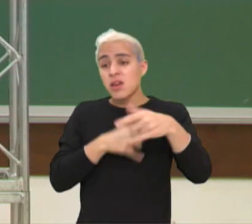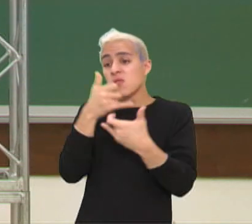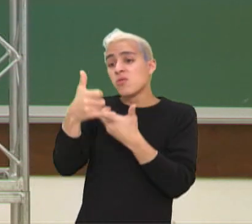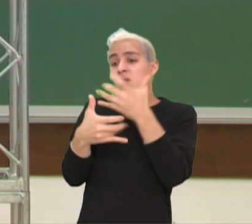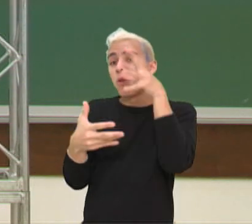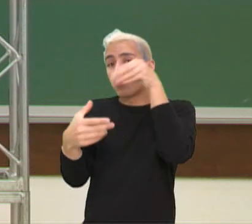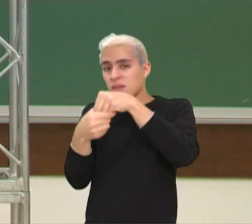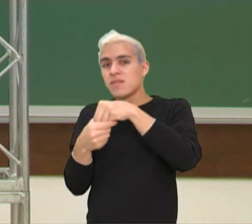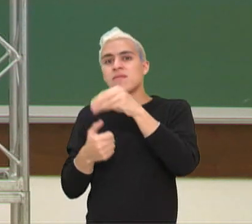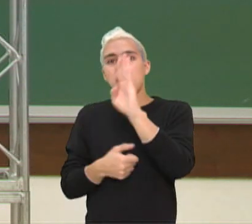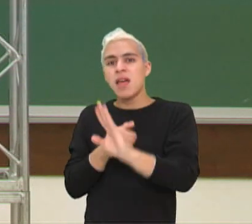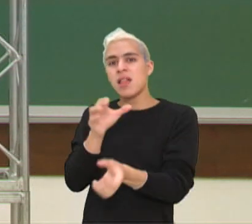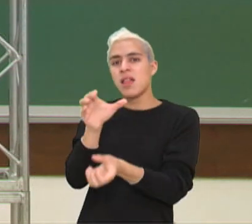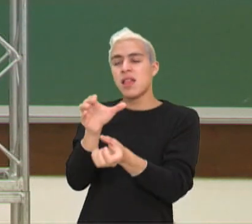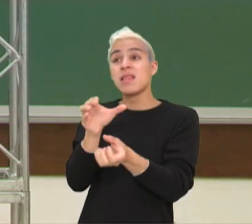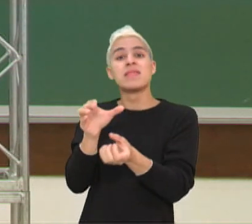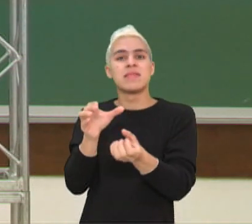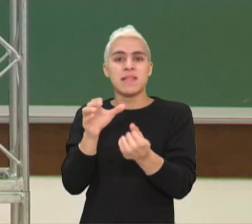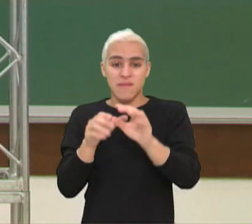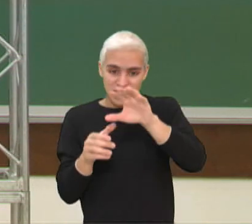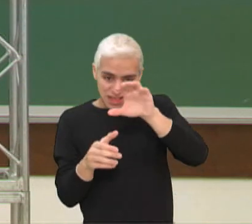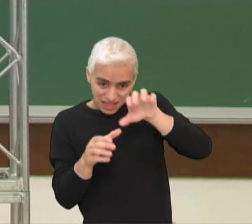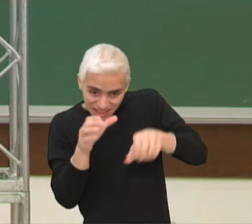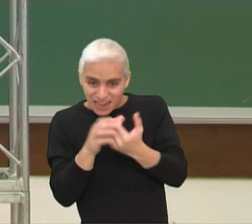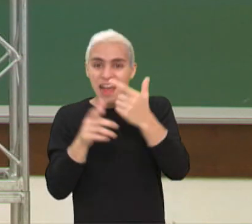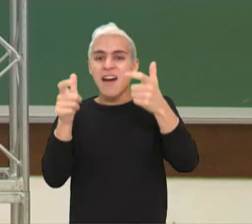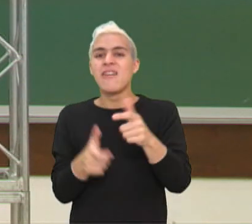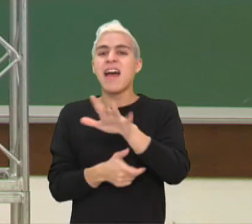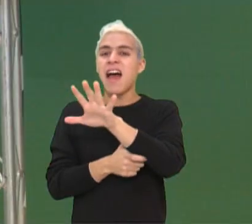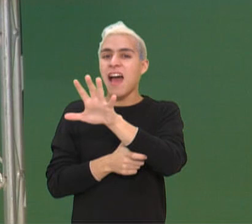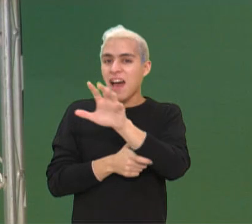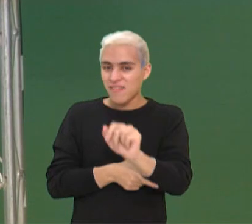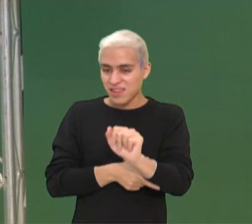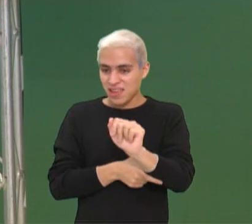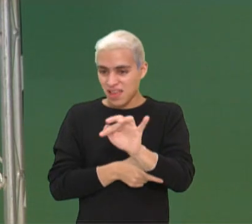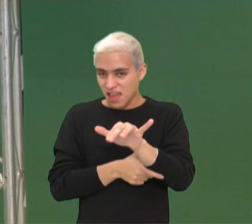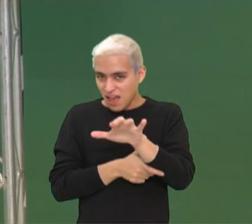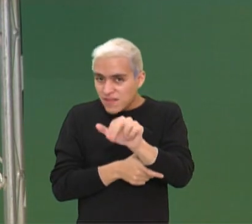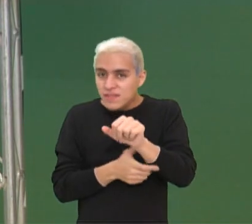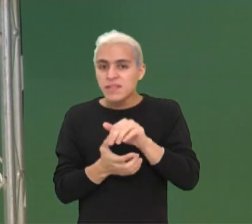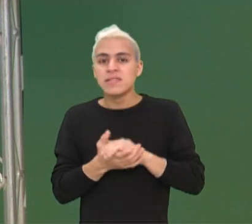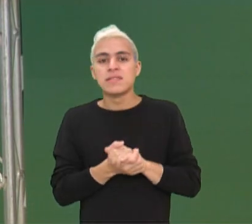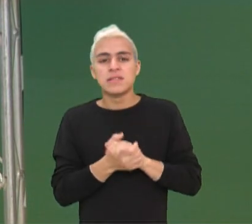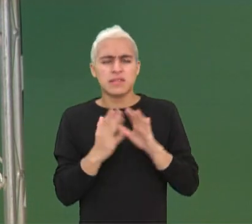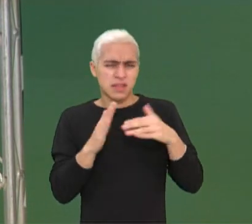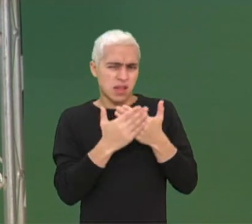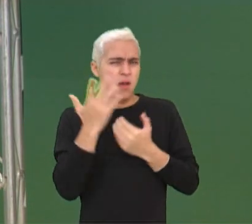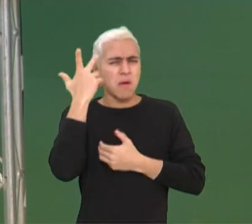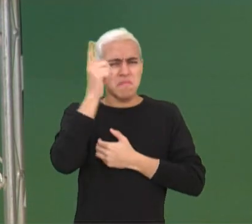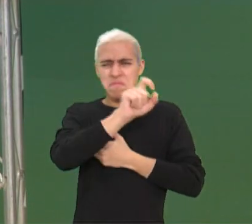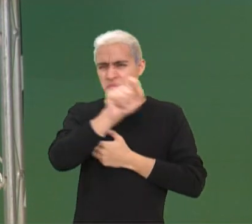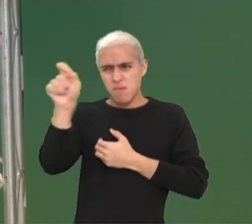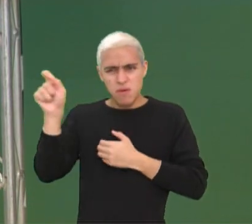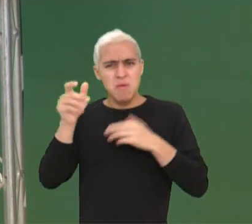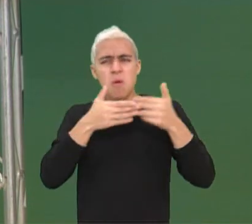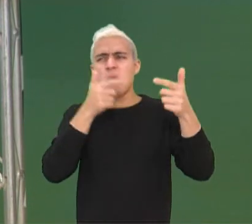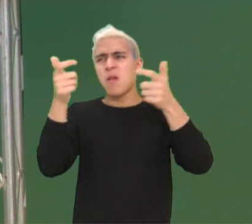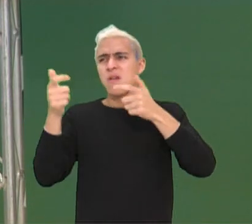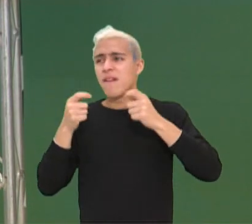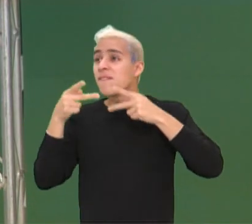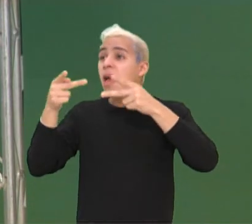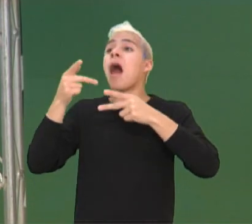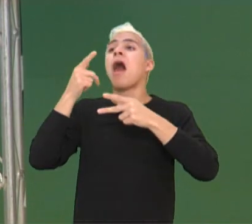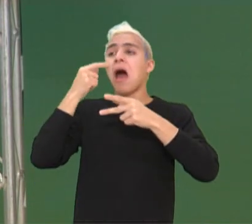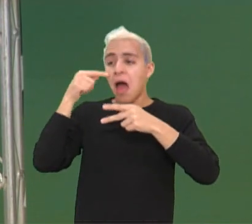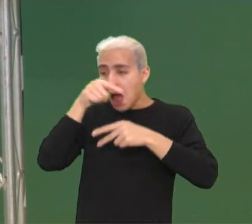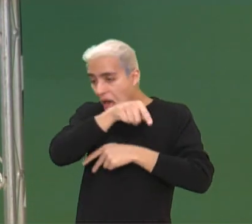Antigo também, 2.500 anos antes de Cristo. Na escola é comum, qualquer lugar você vai ver